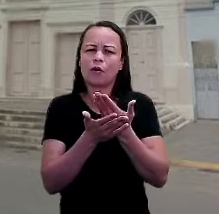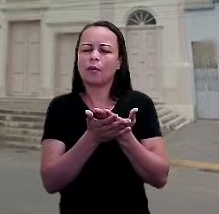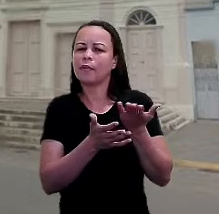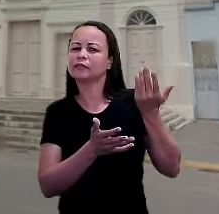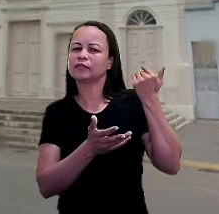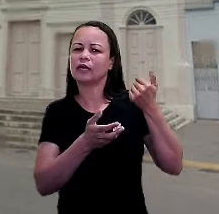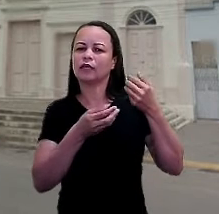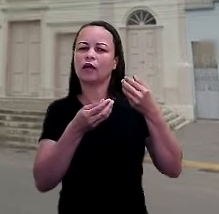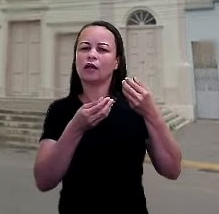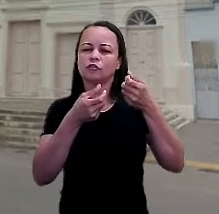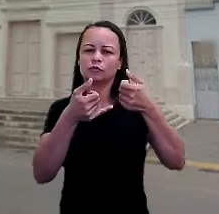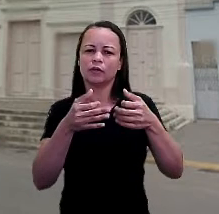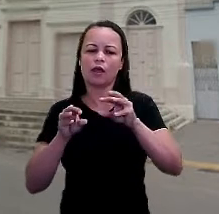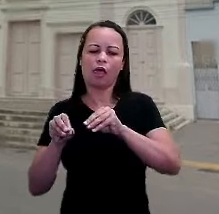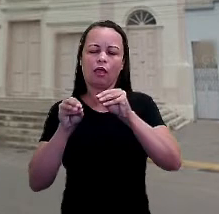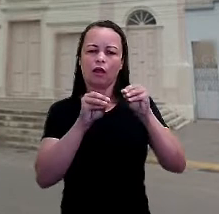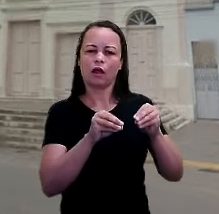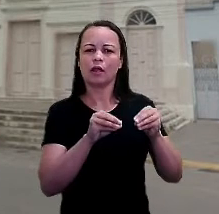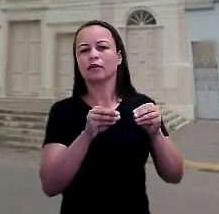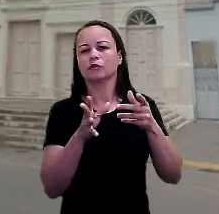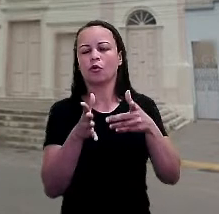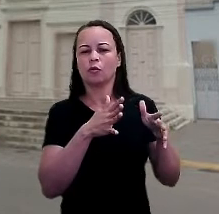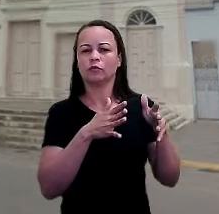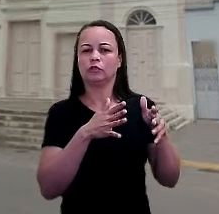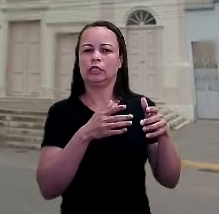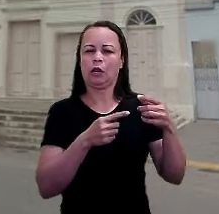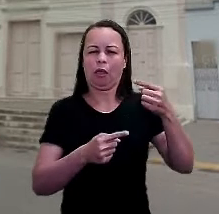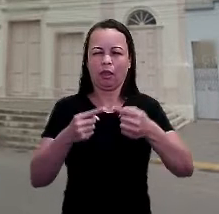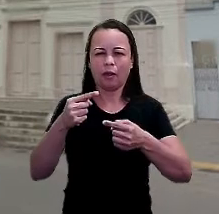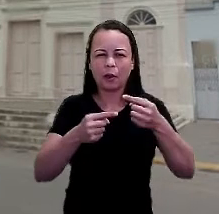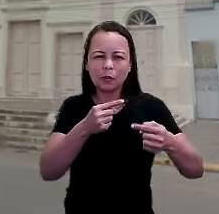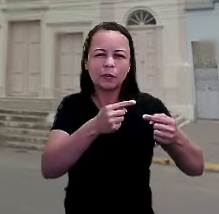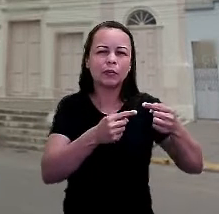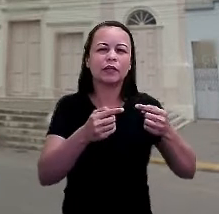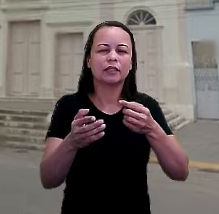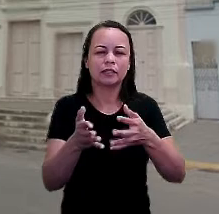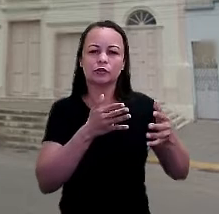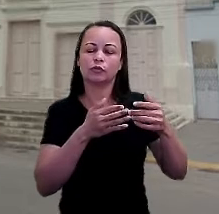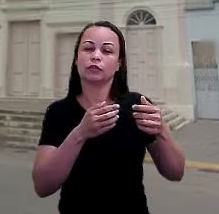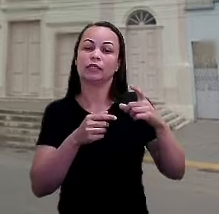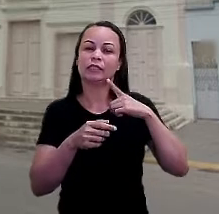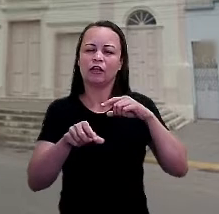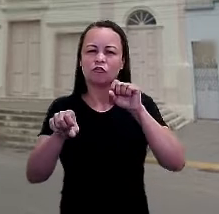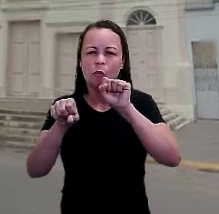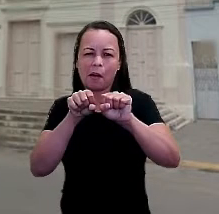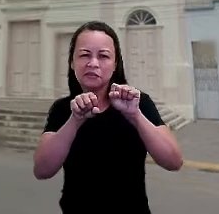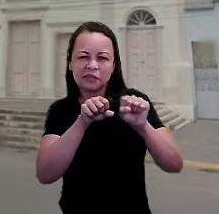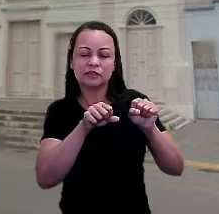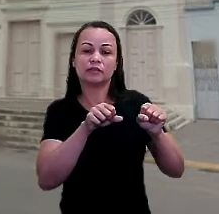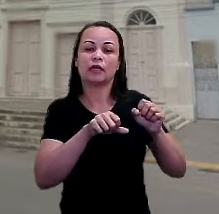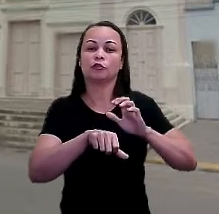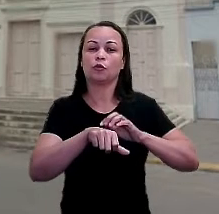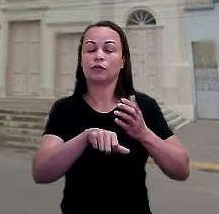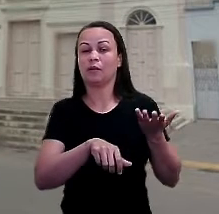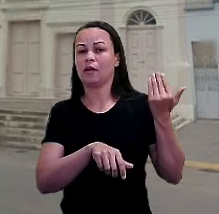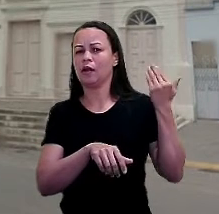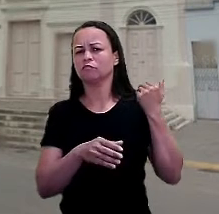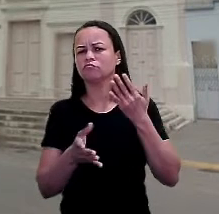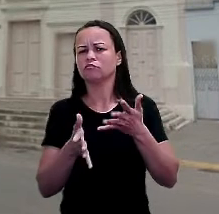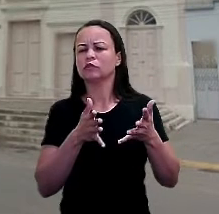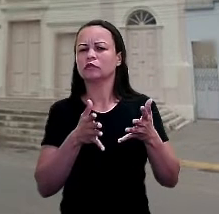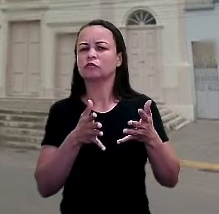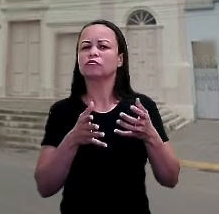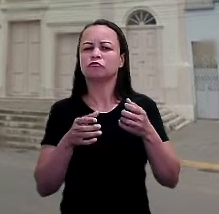que foi uma briga de cunho político que se tornou um dos maiores assassinatos na época, que não foi um assassinato só, não, foi